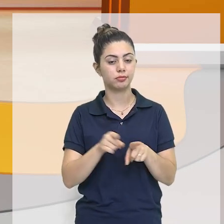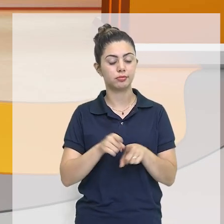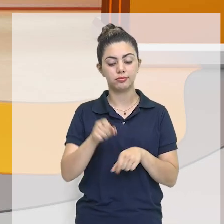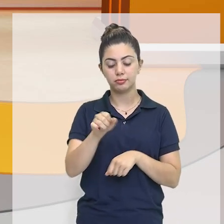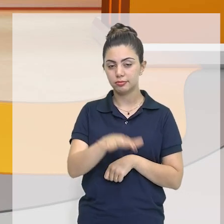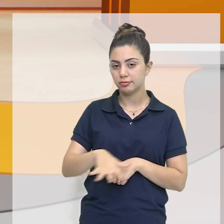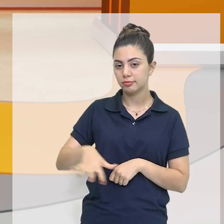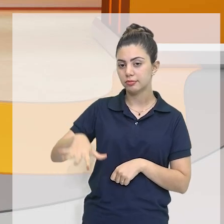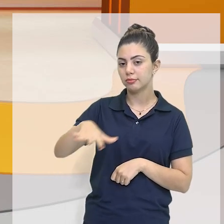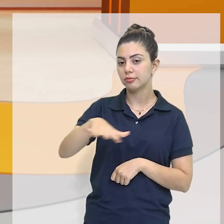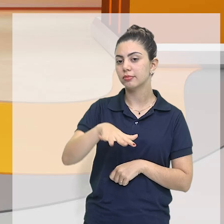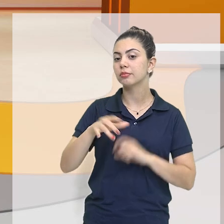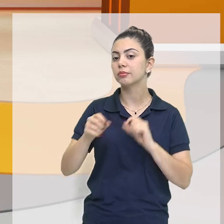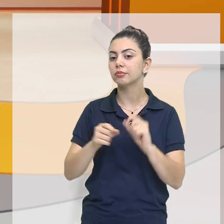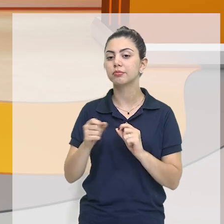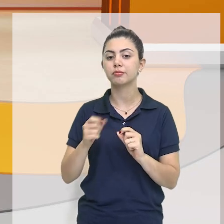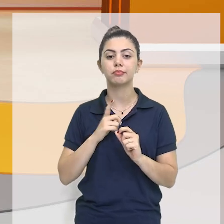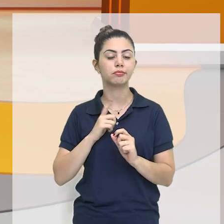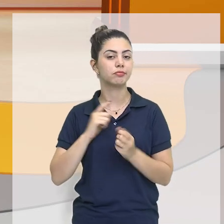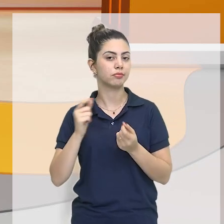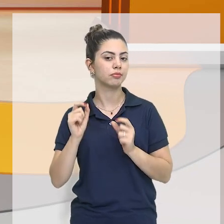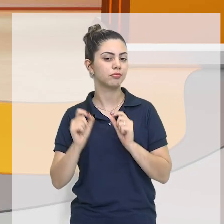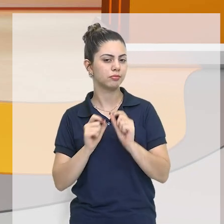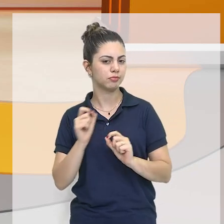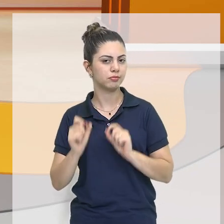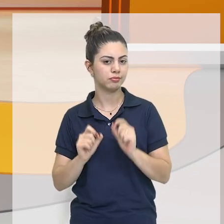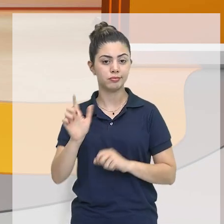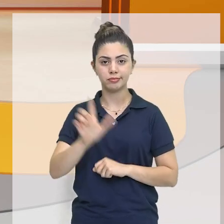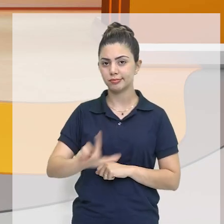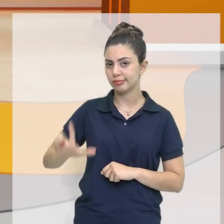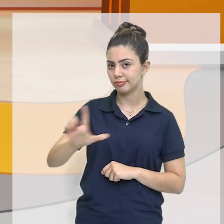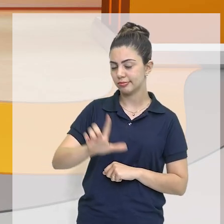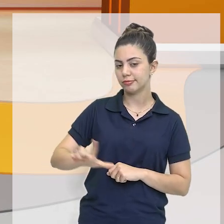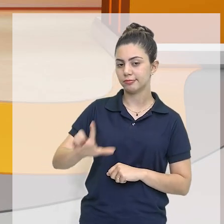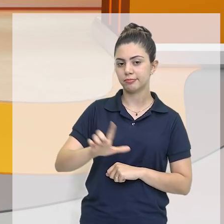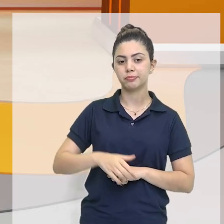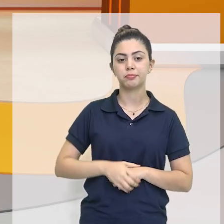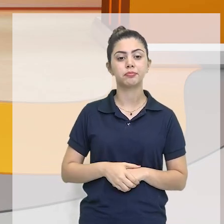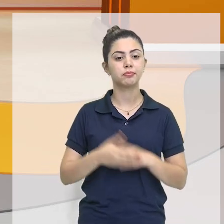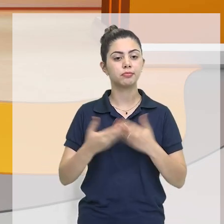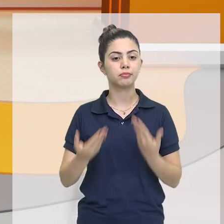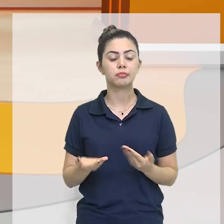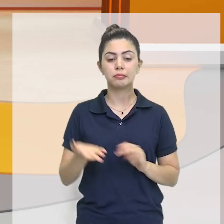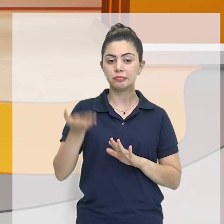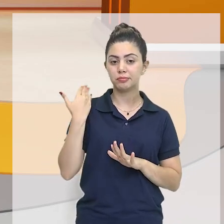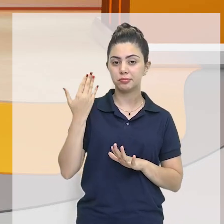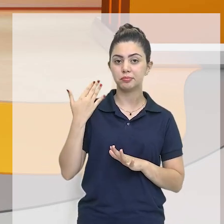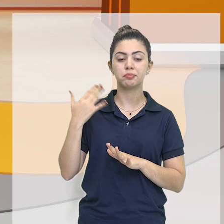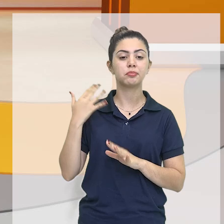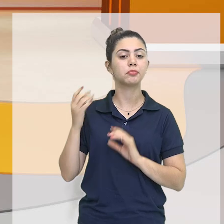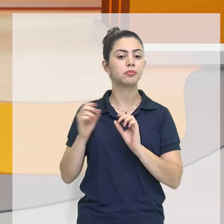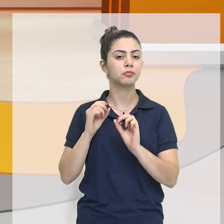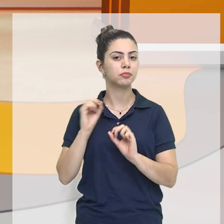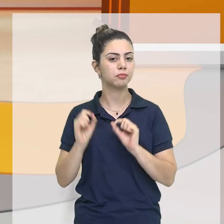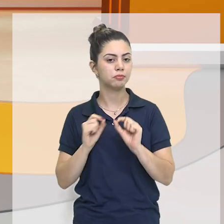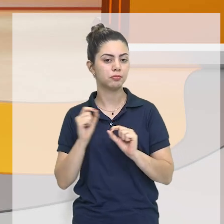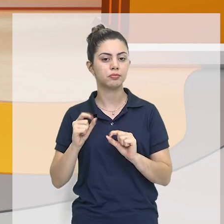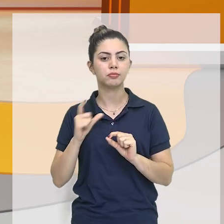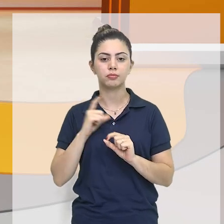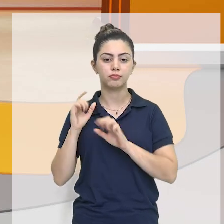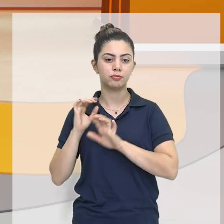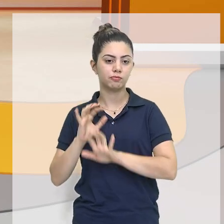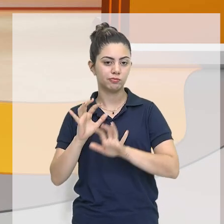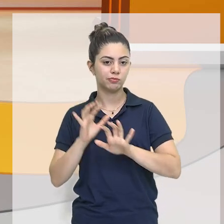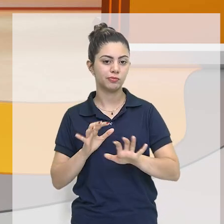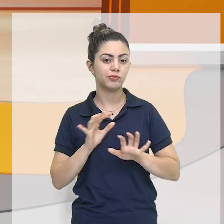da literatura. A Idade Clássica Grega, né, ela teve uma profunda influência na literatura